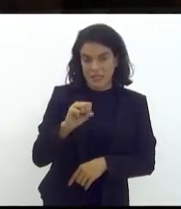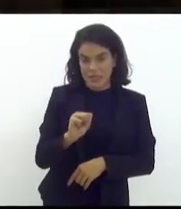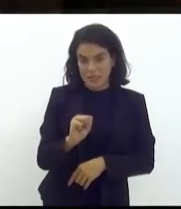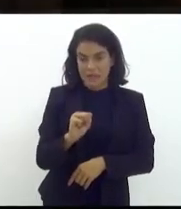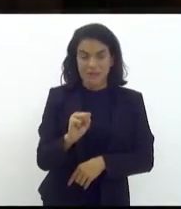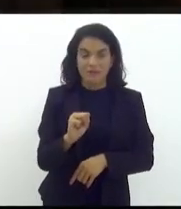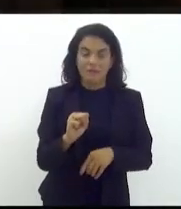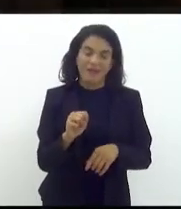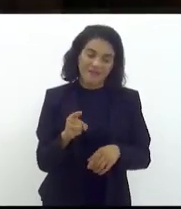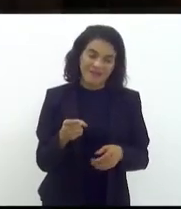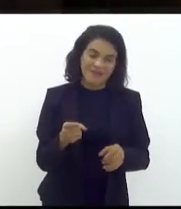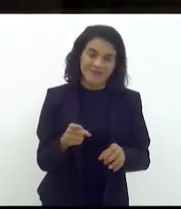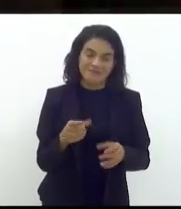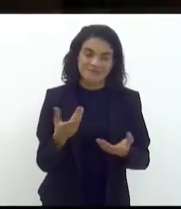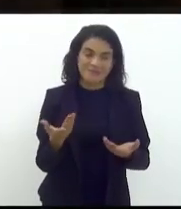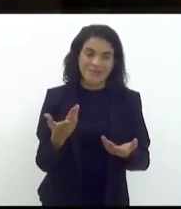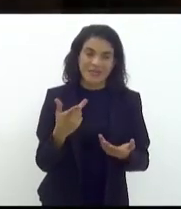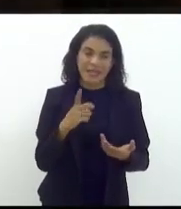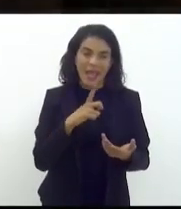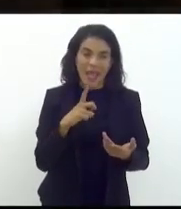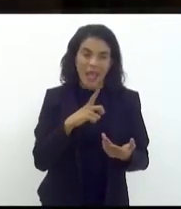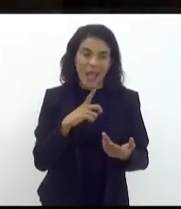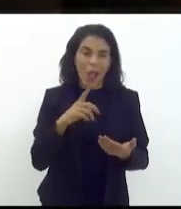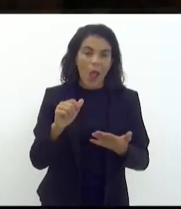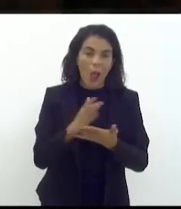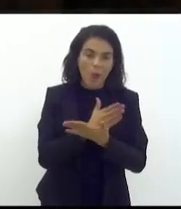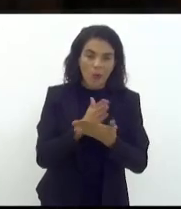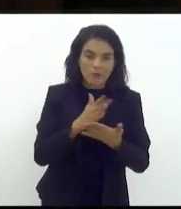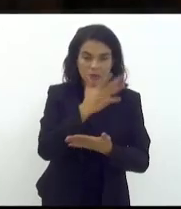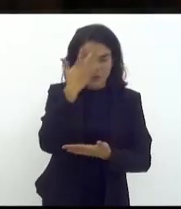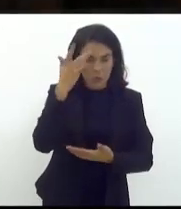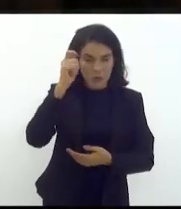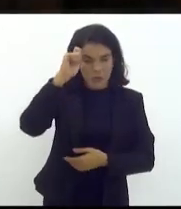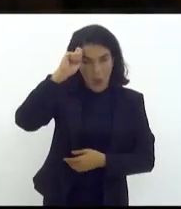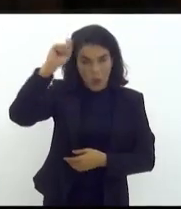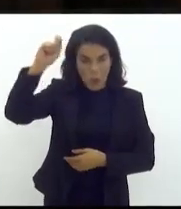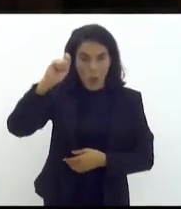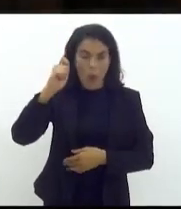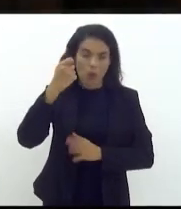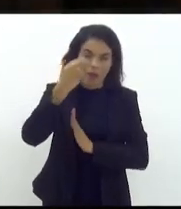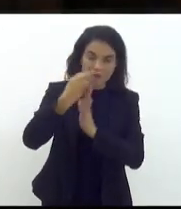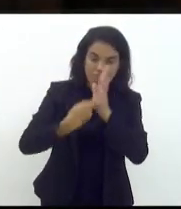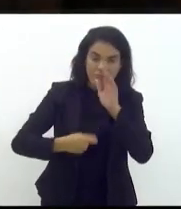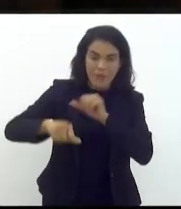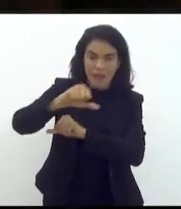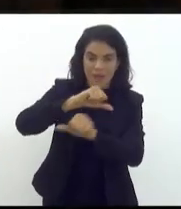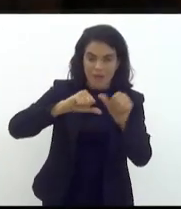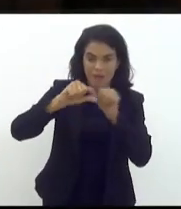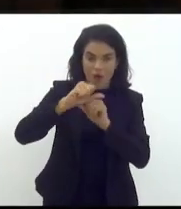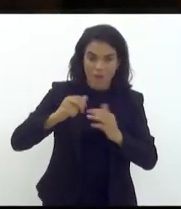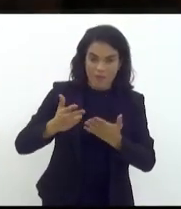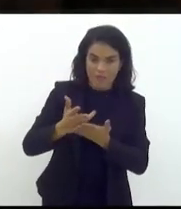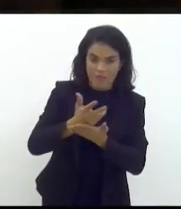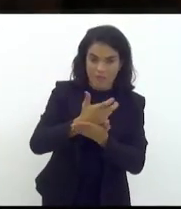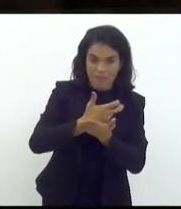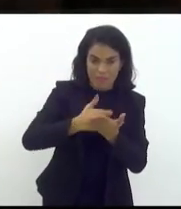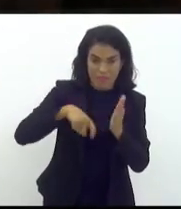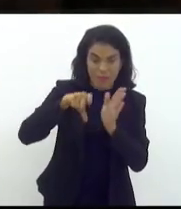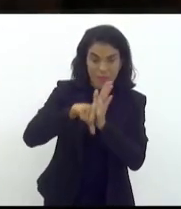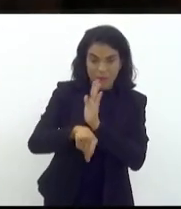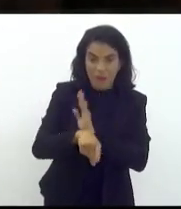intitula lá os autores da reforma tributária que é um hospício tributário